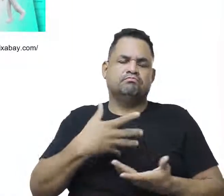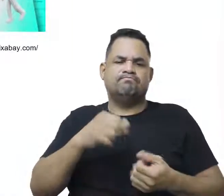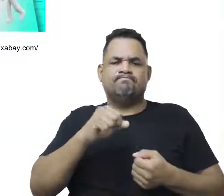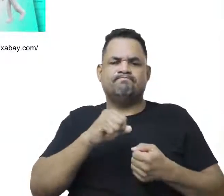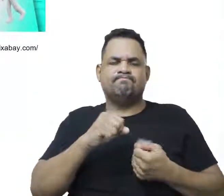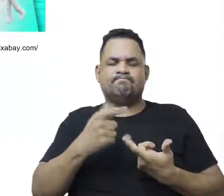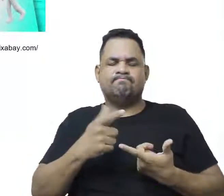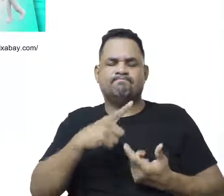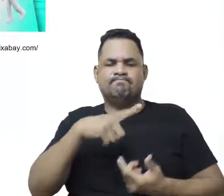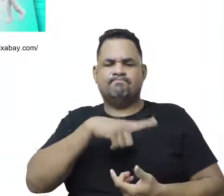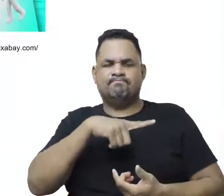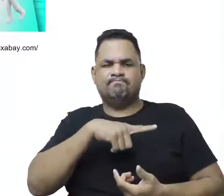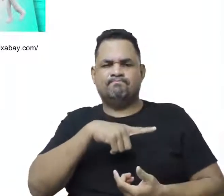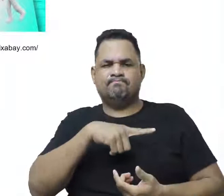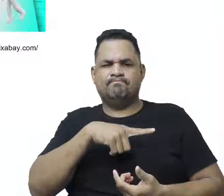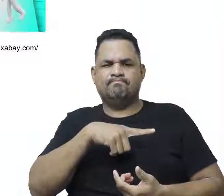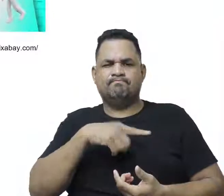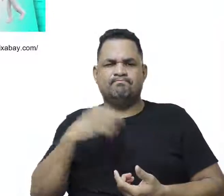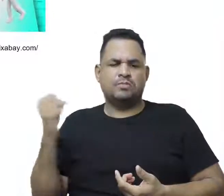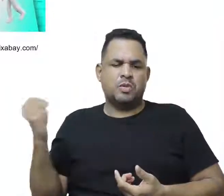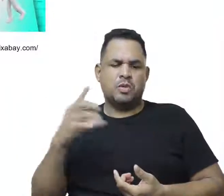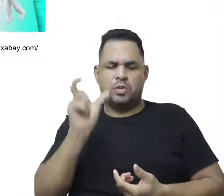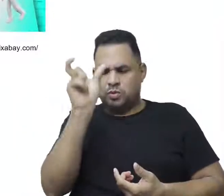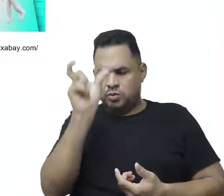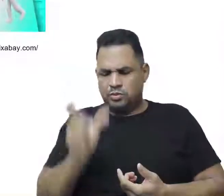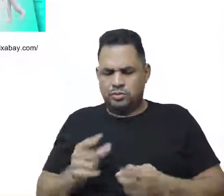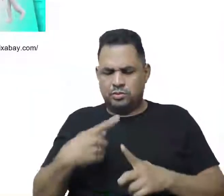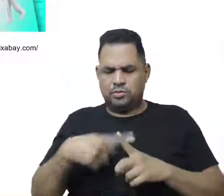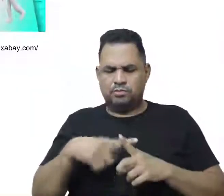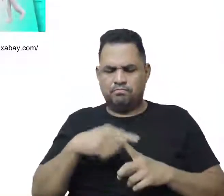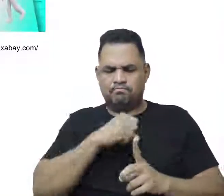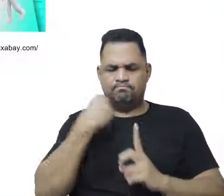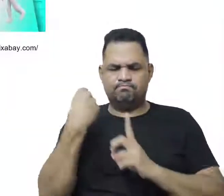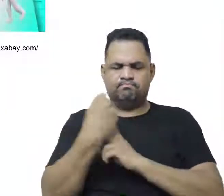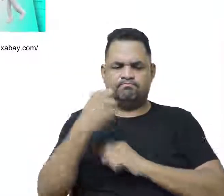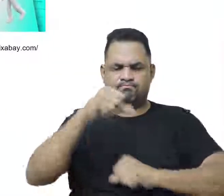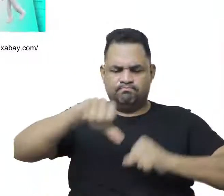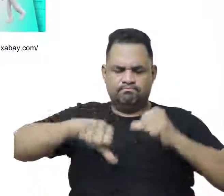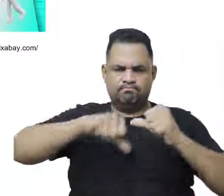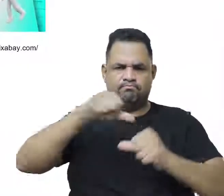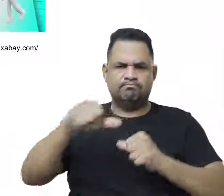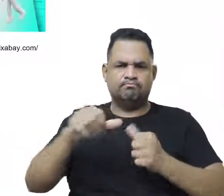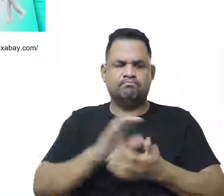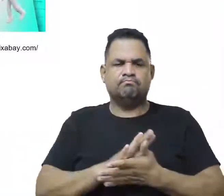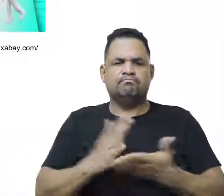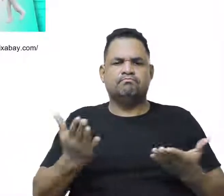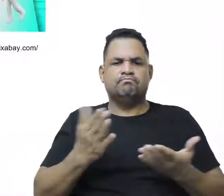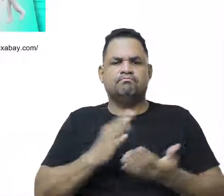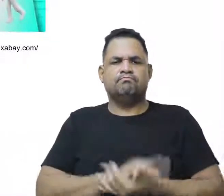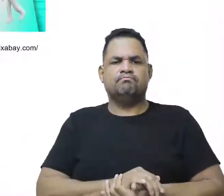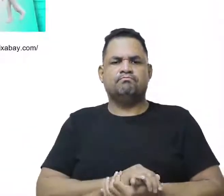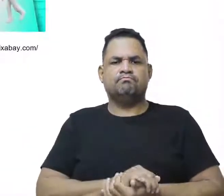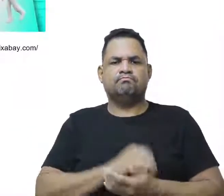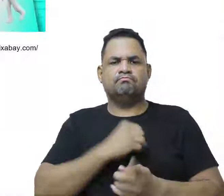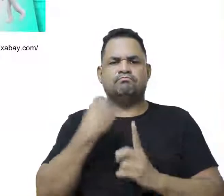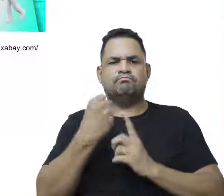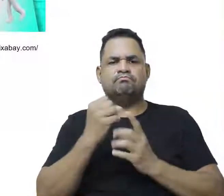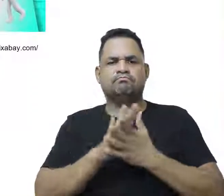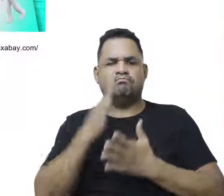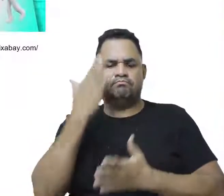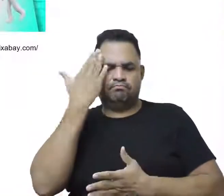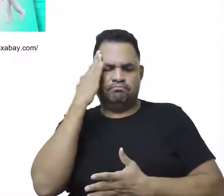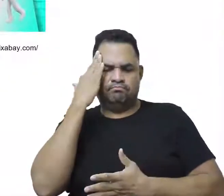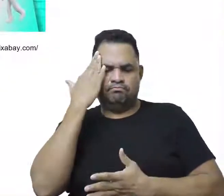agir tinha um novo indivíduo porque a sociedade estava se transformando então a sociologia ela veio